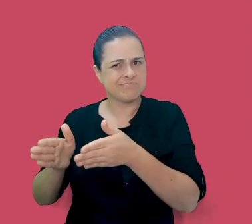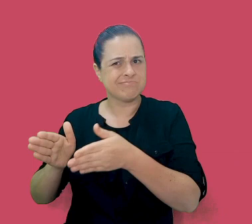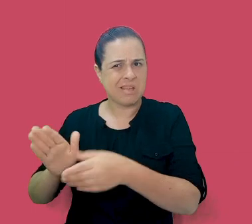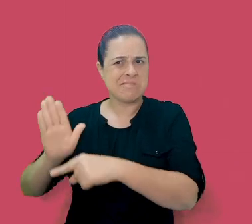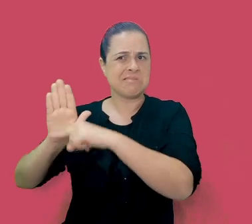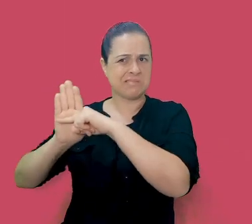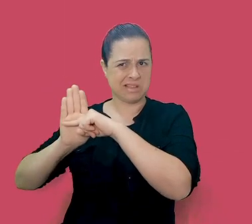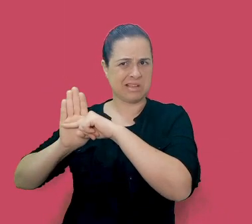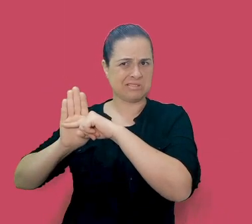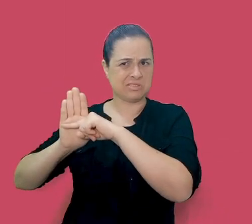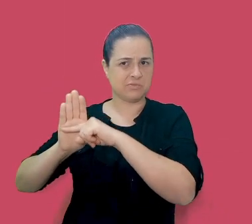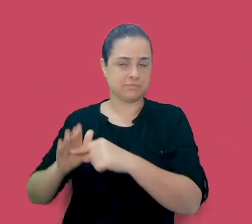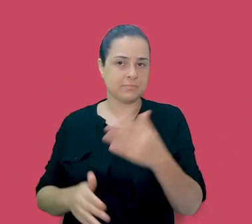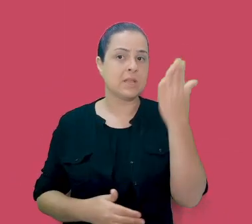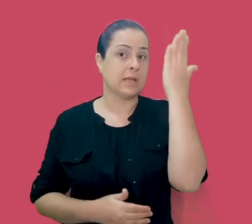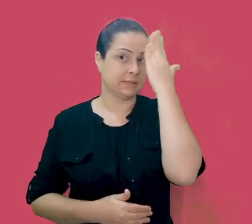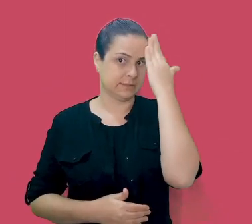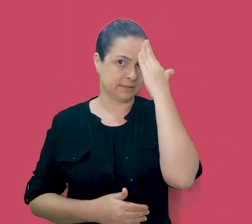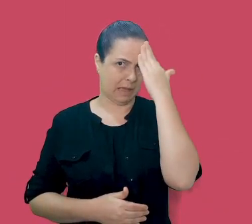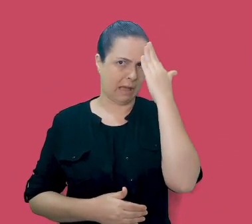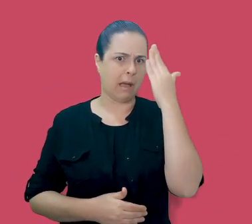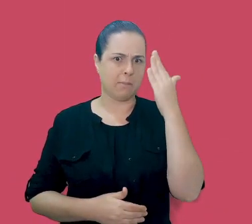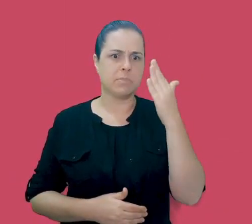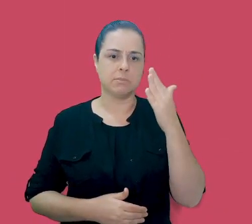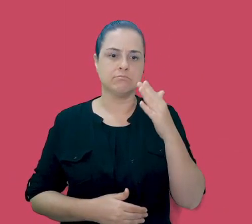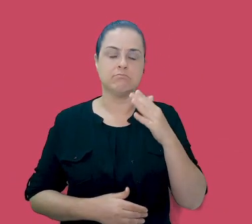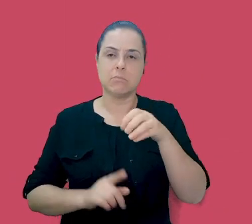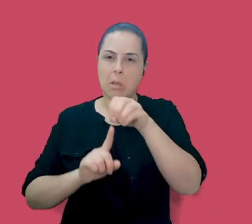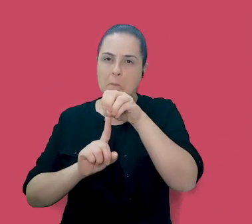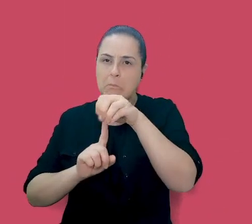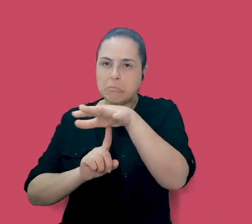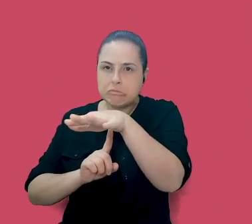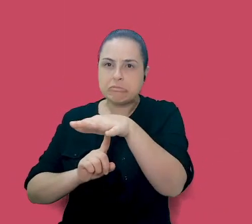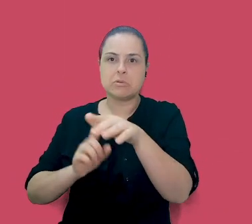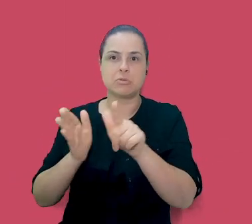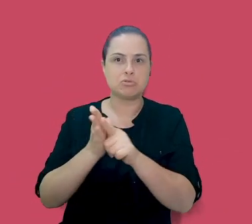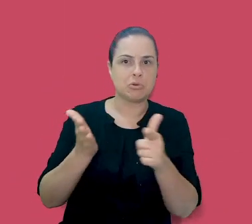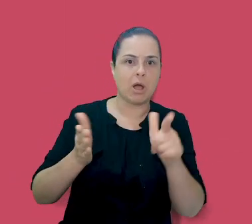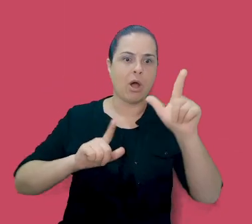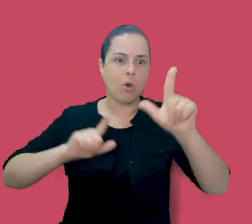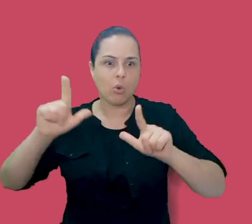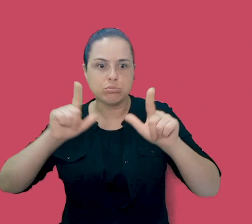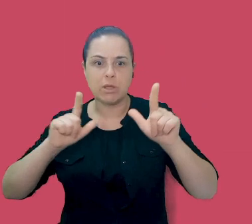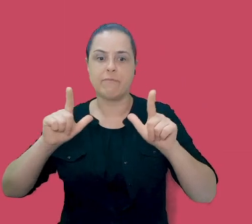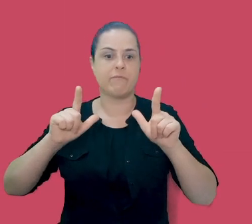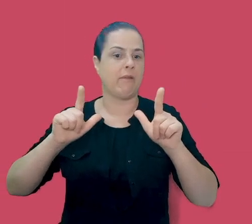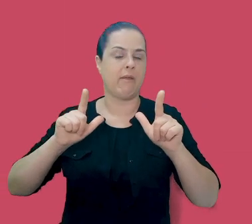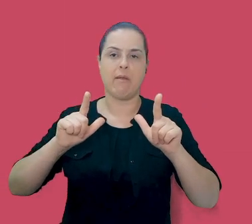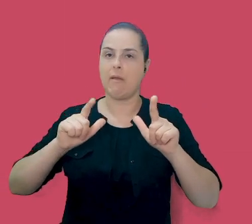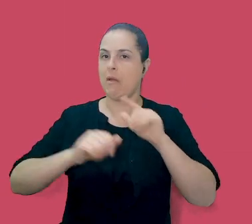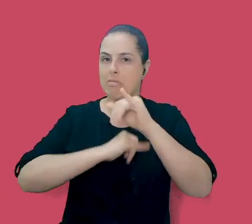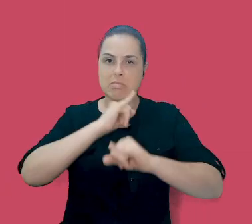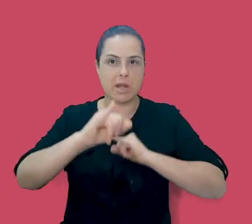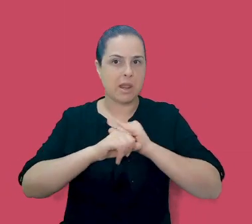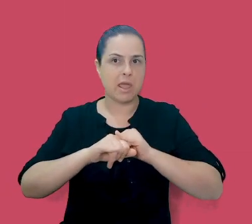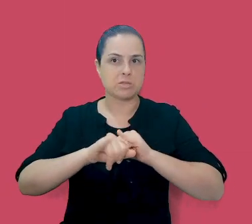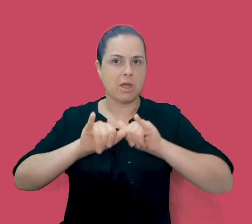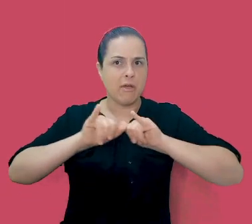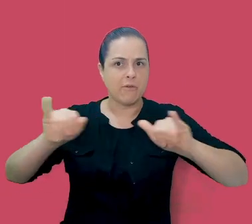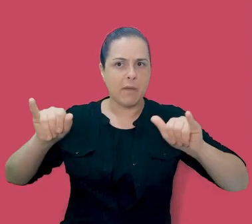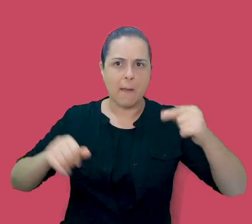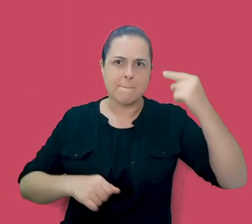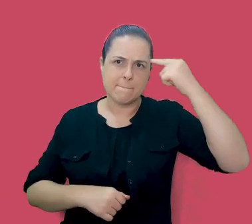né? Então, a gente sabe que a imprensa tem um viés de negatividade muito forte, né, que a gente precisa sempre estar